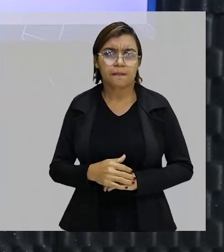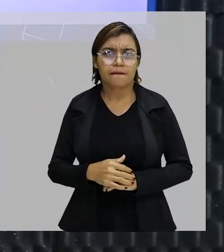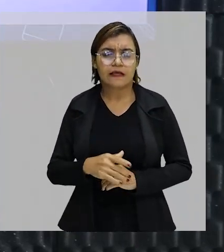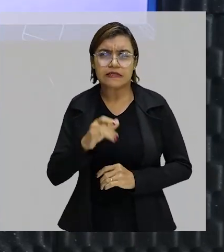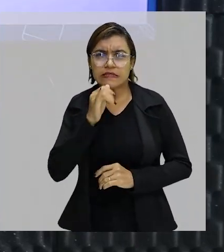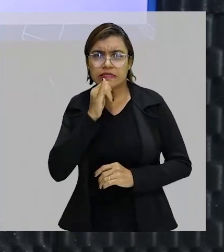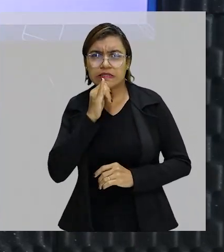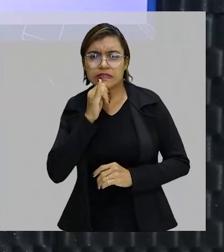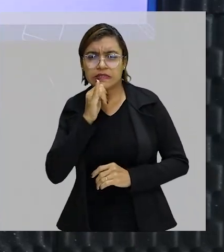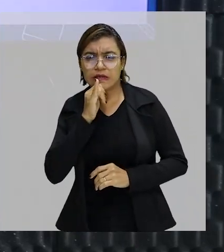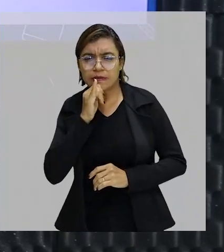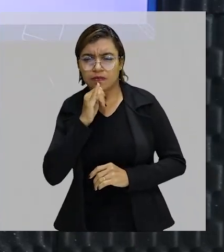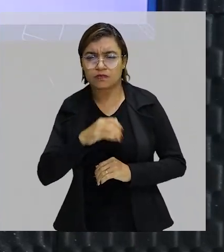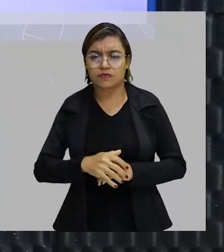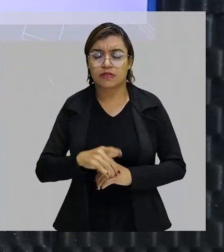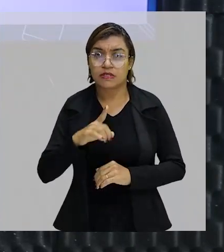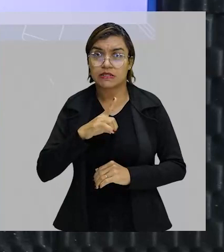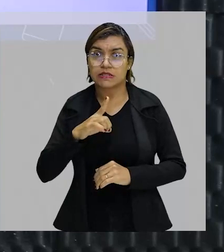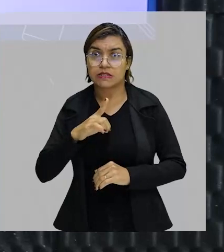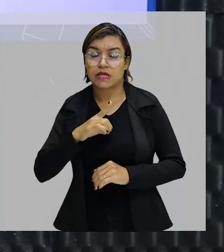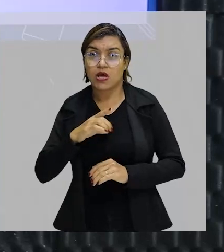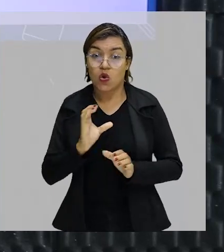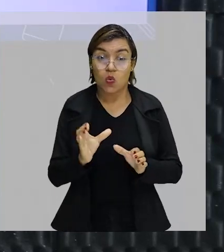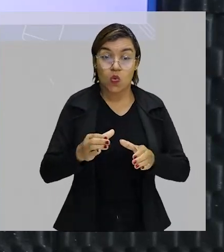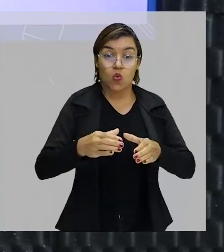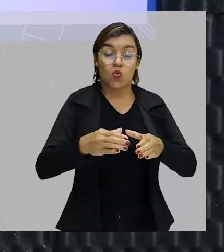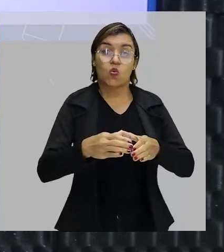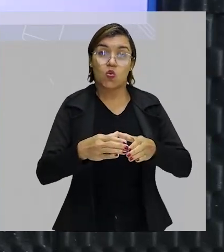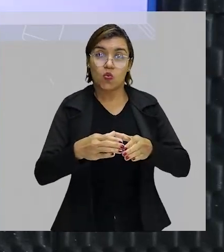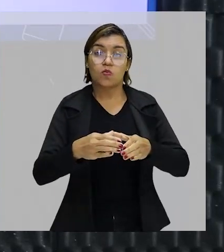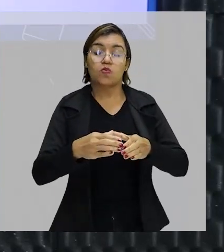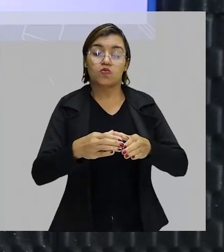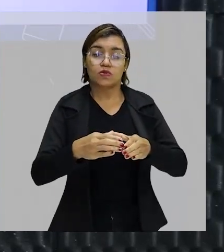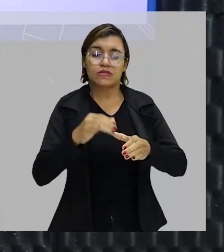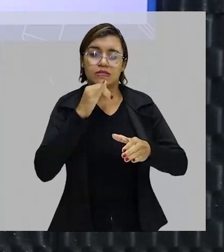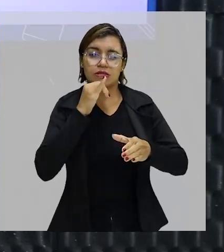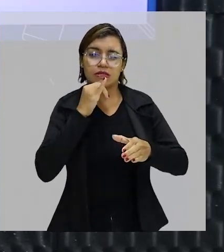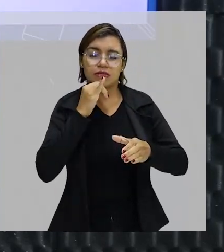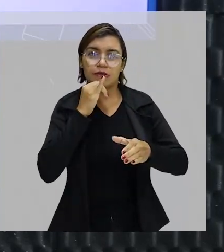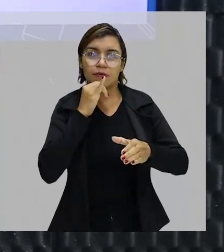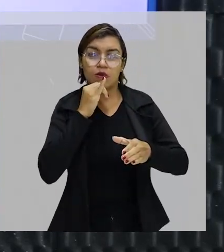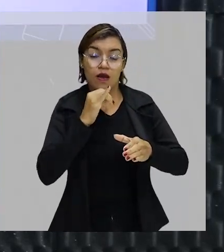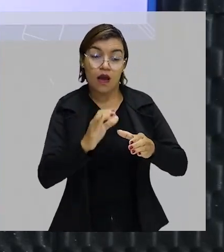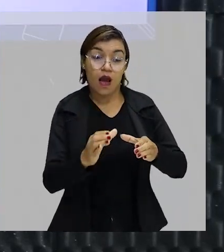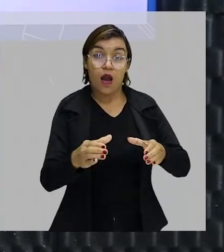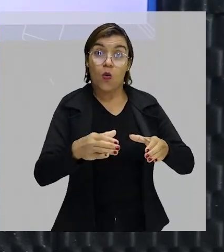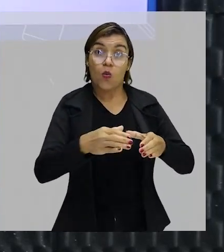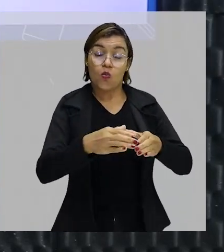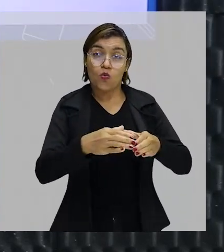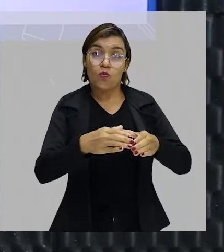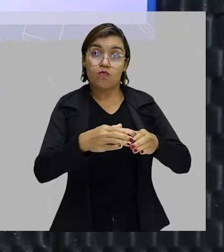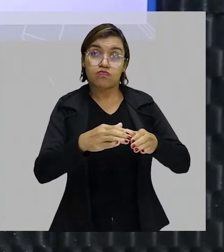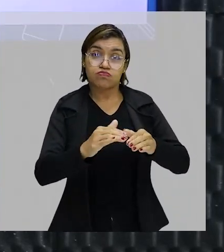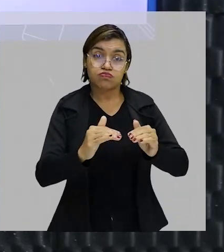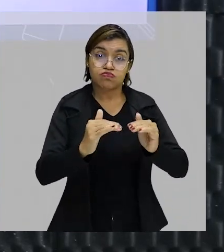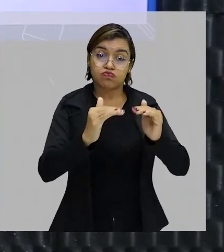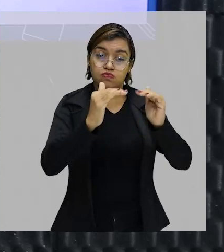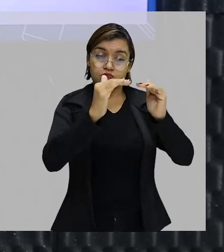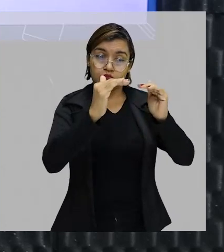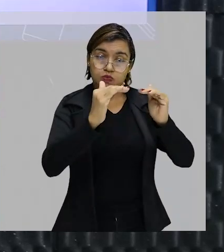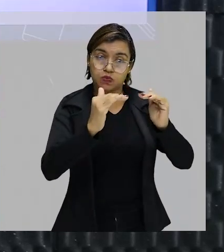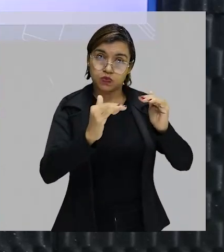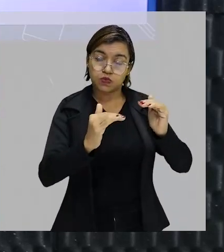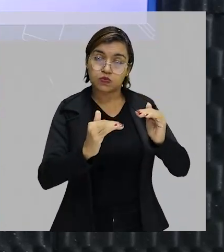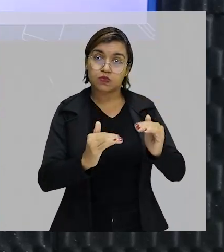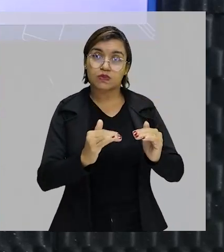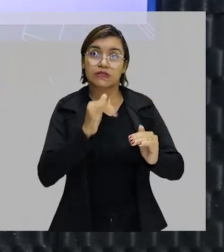dos grupos das elites, do topo da pirâmide social, em relação à camada mais baixa. É